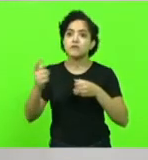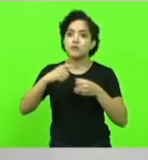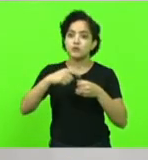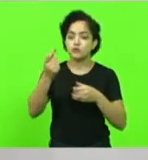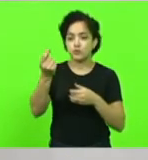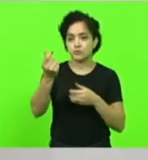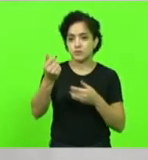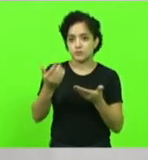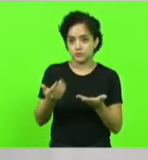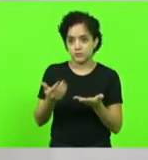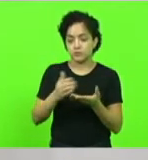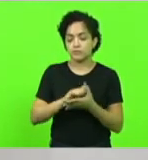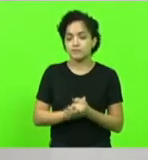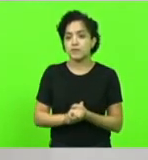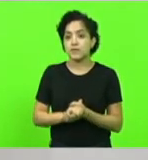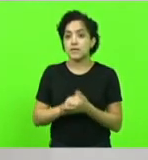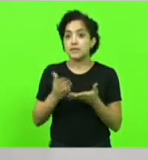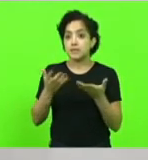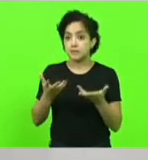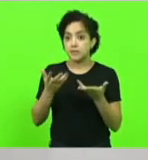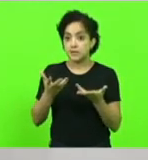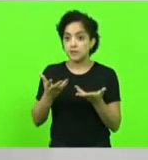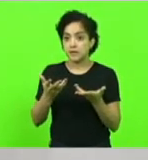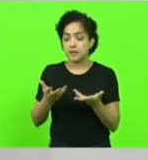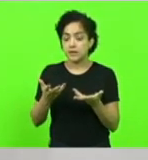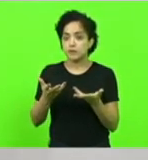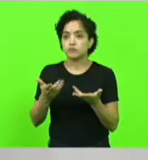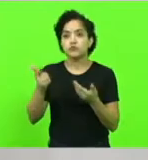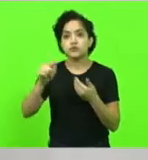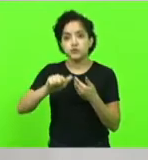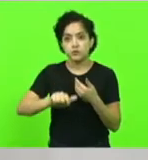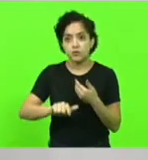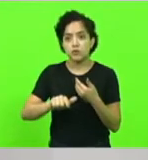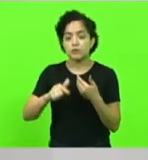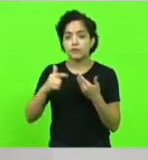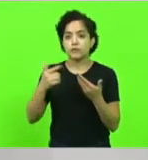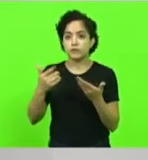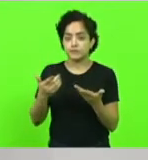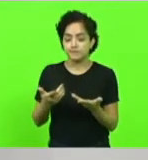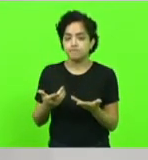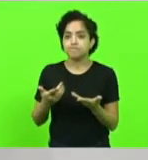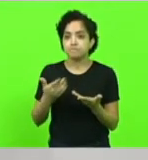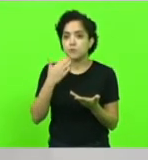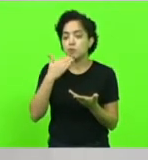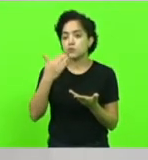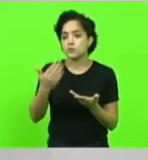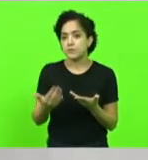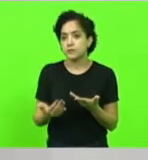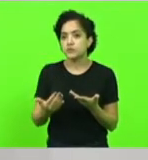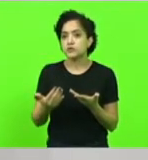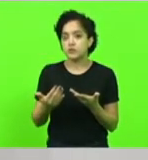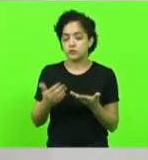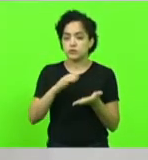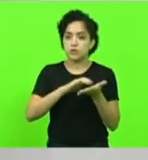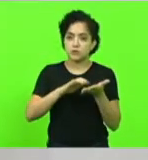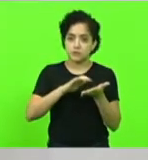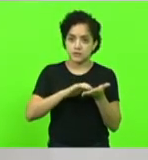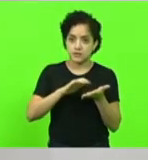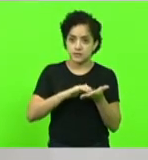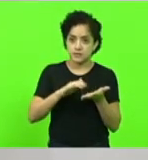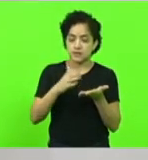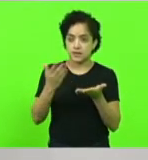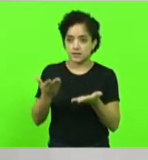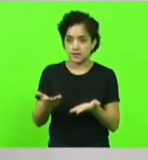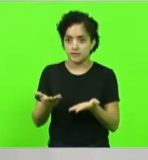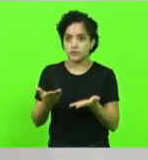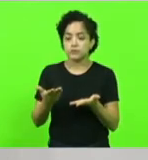recursos. Eu quero aqui também, mais uma vez, reiterar os pedidos que venho fazendo ao secretário Tiago Vieira